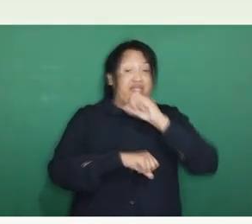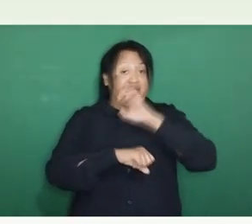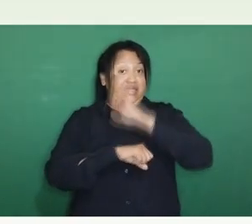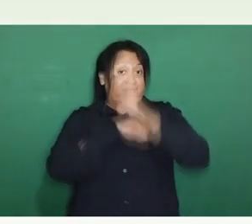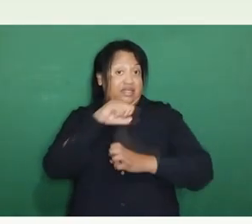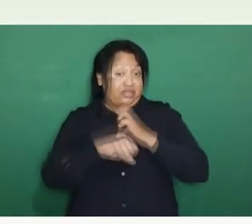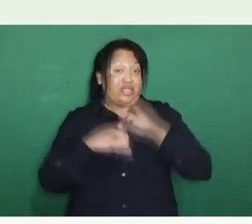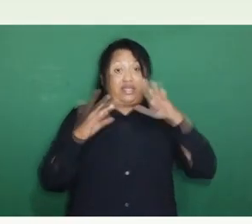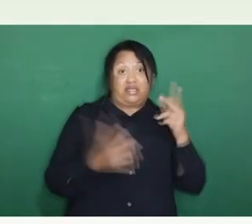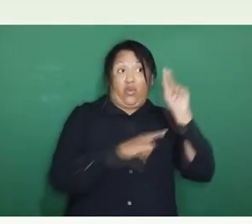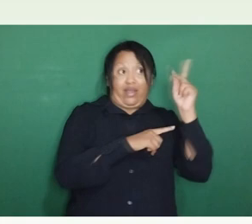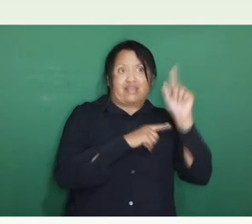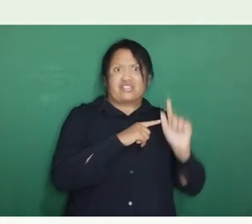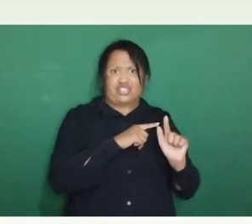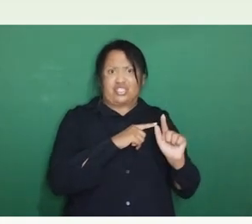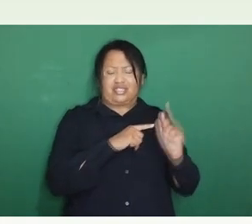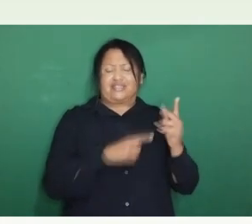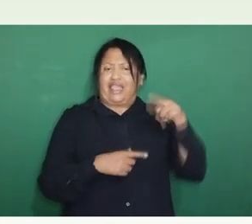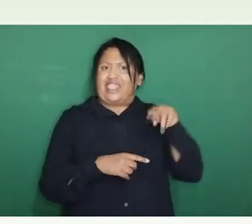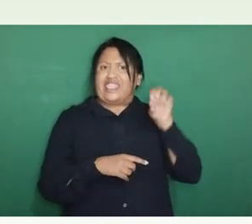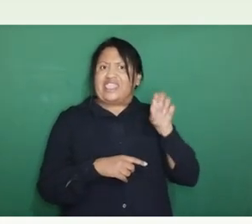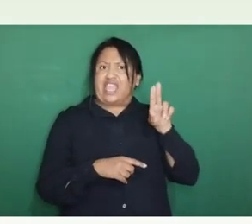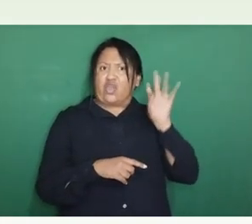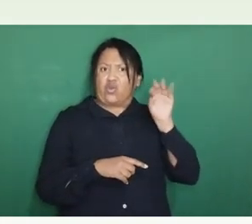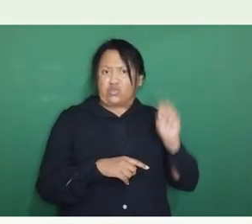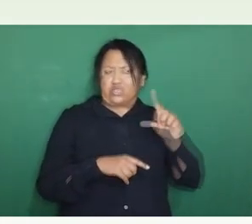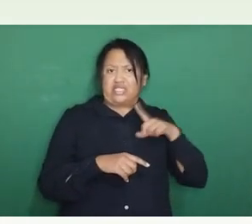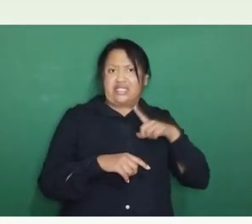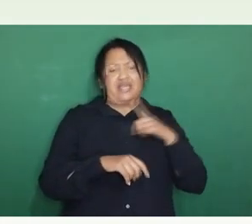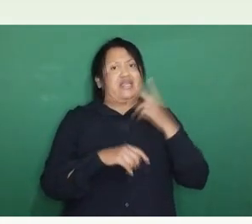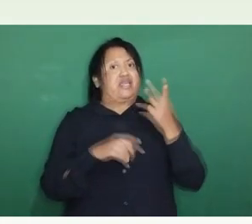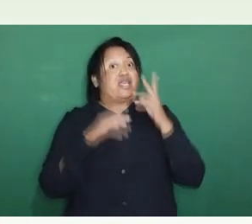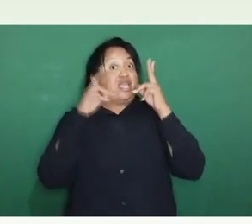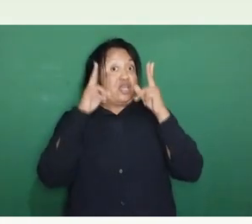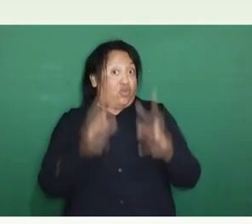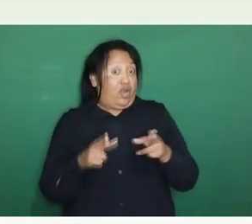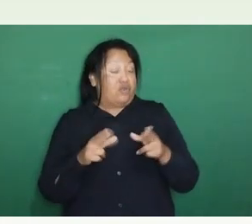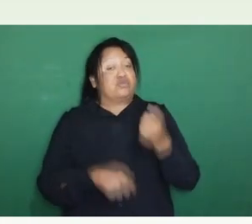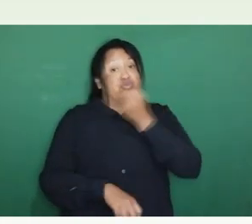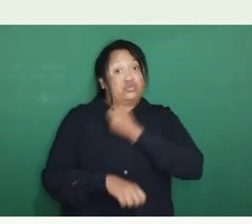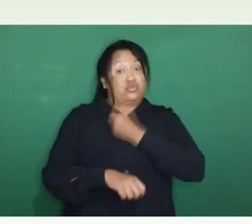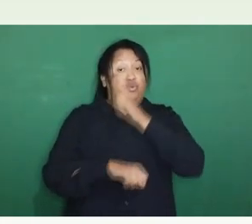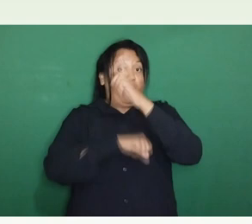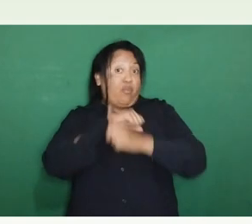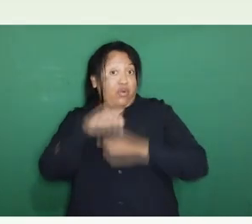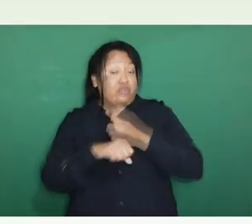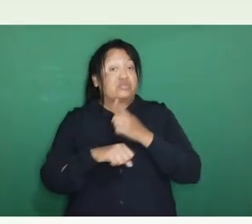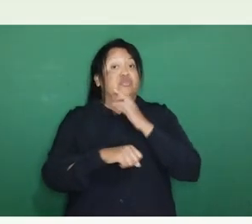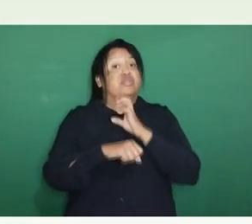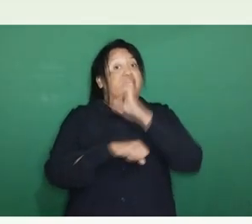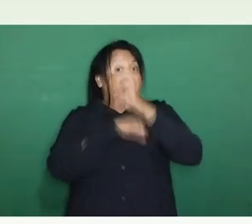certo é neutro e possui número de prótons igual número de elétrons o número de atômico